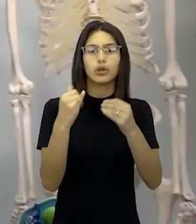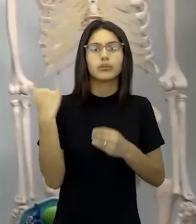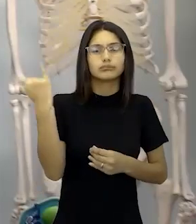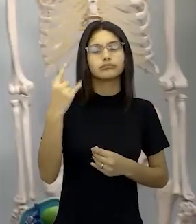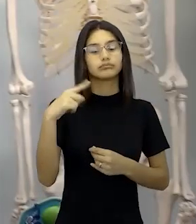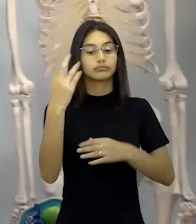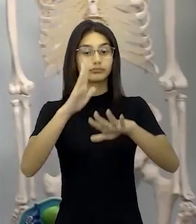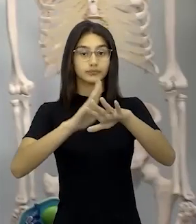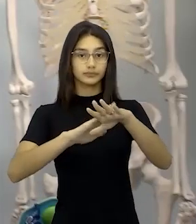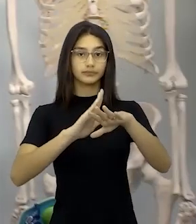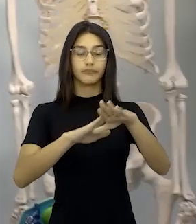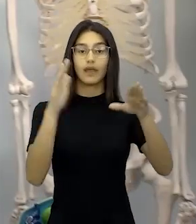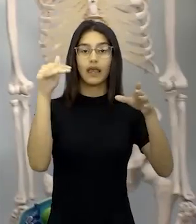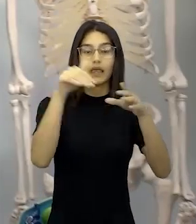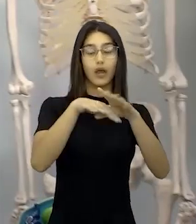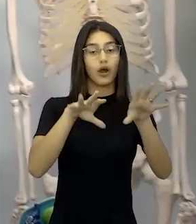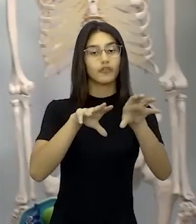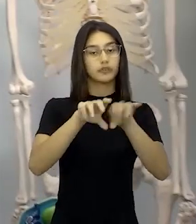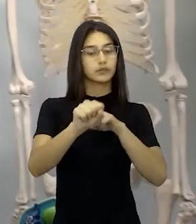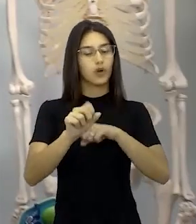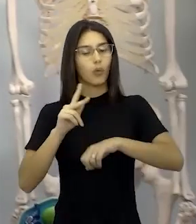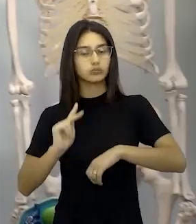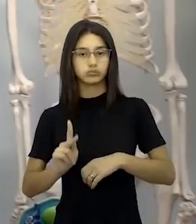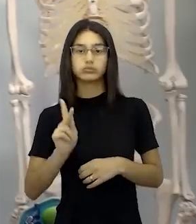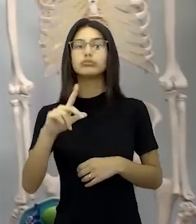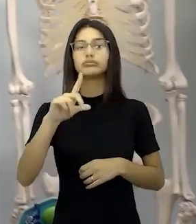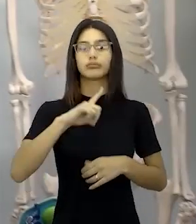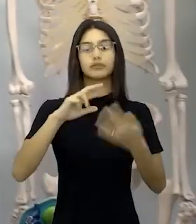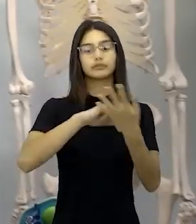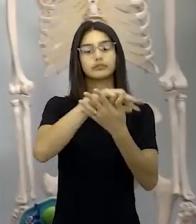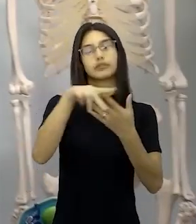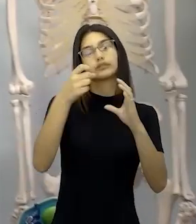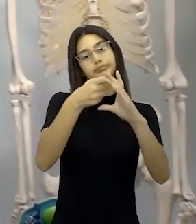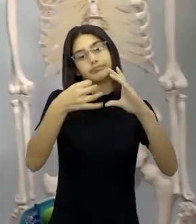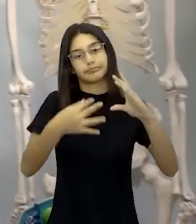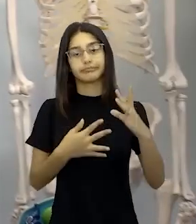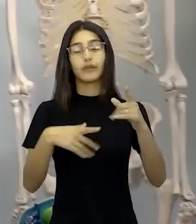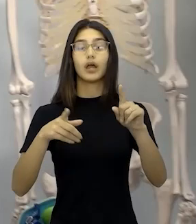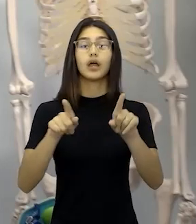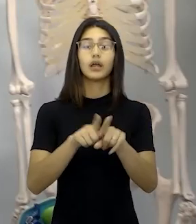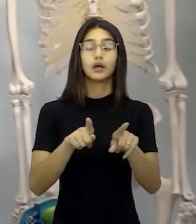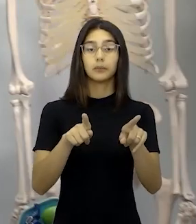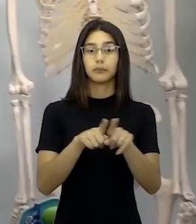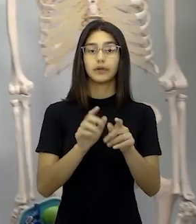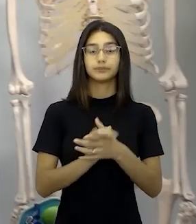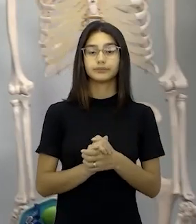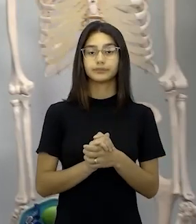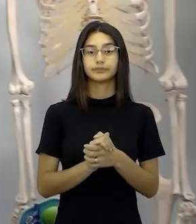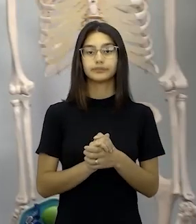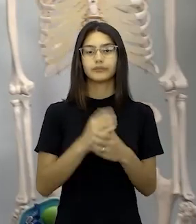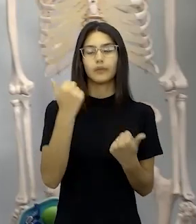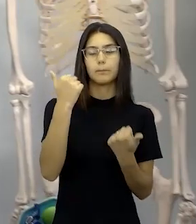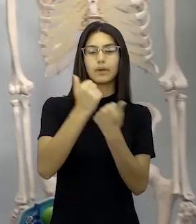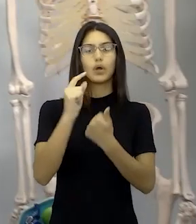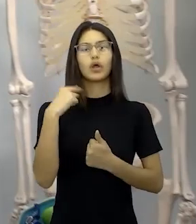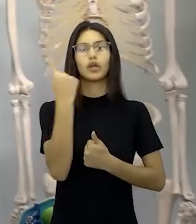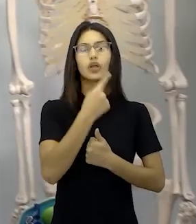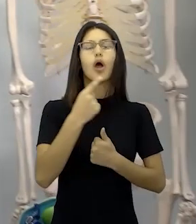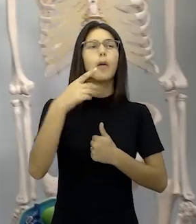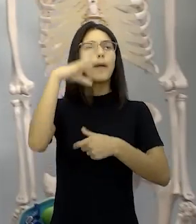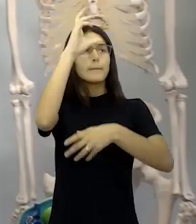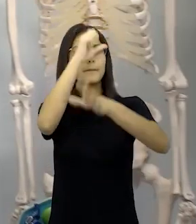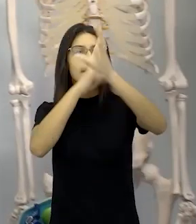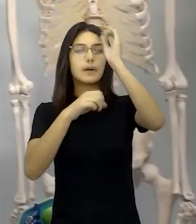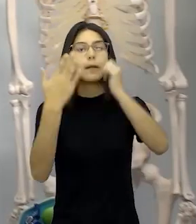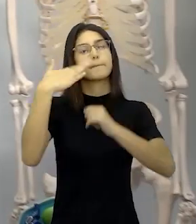a gente trabalhar dentro da formação continuada vários aspectos, inclusive no reforço para a gente